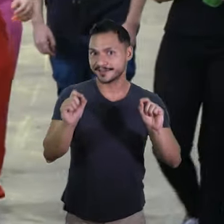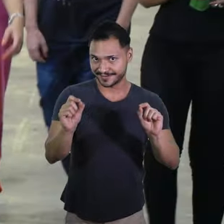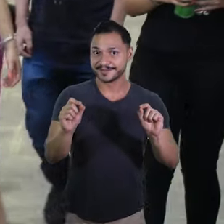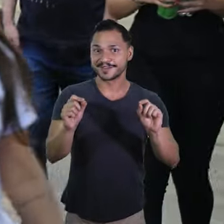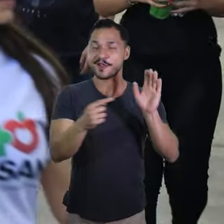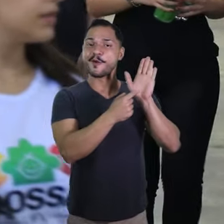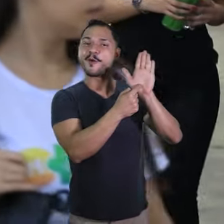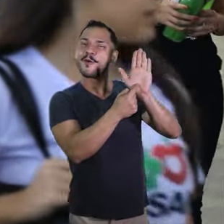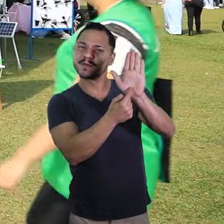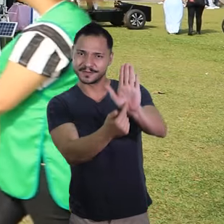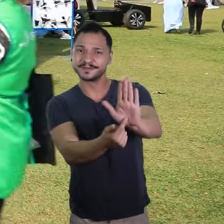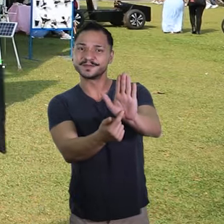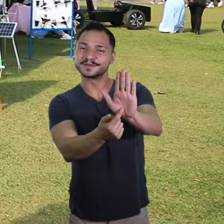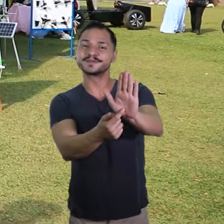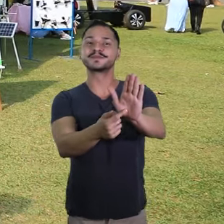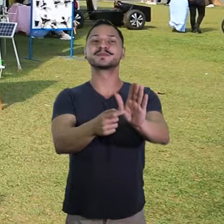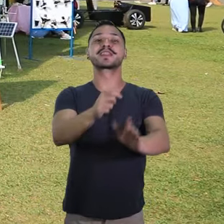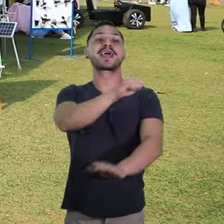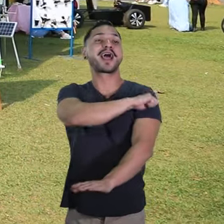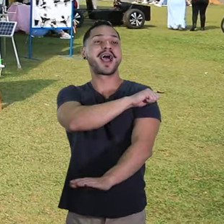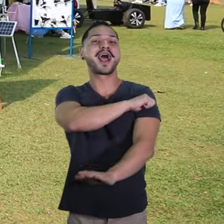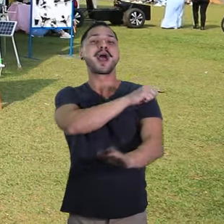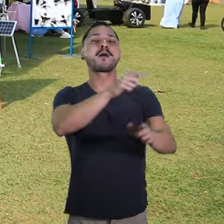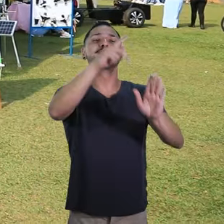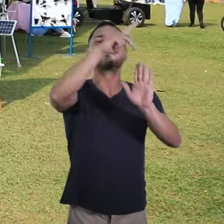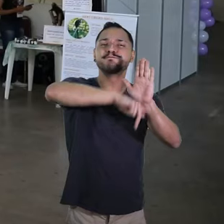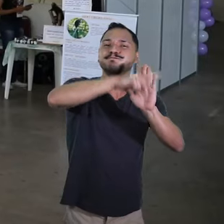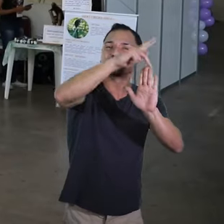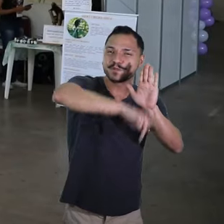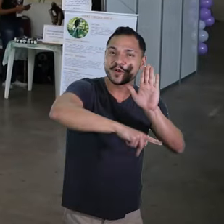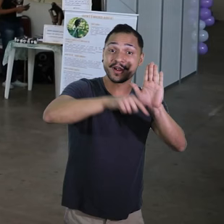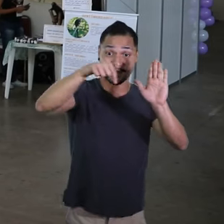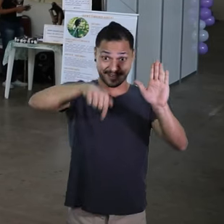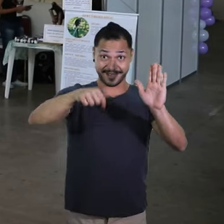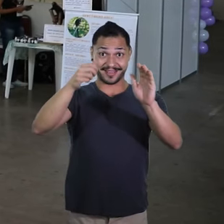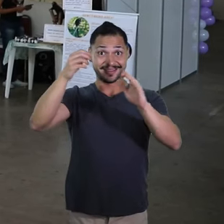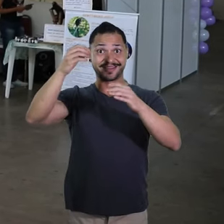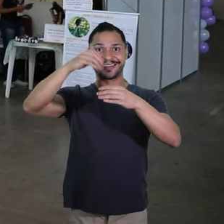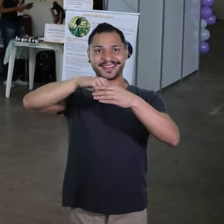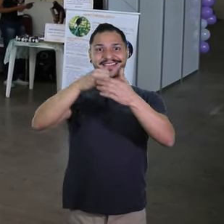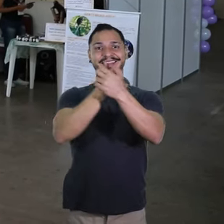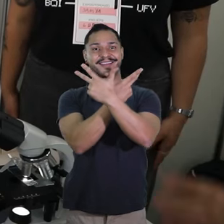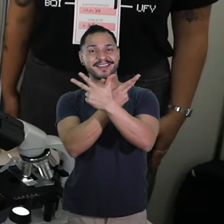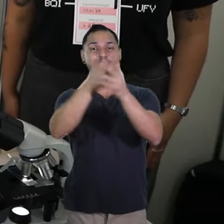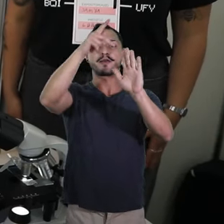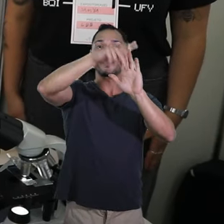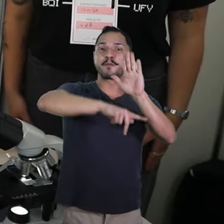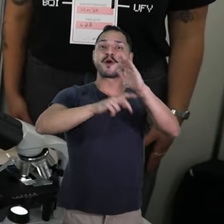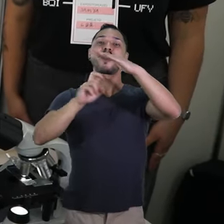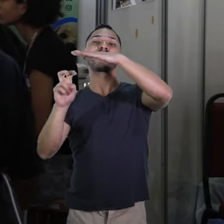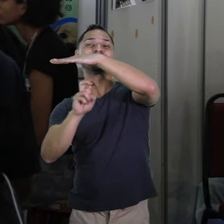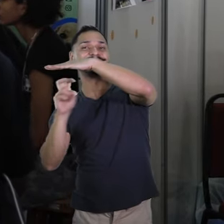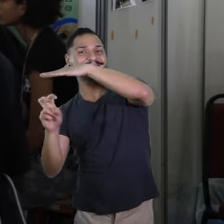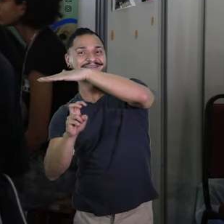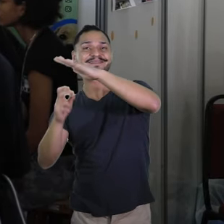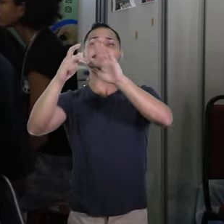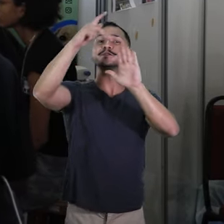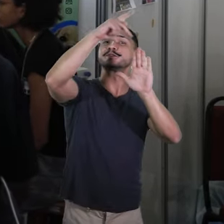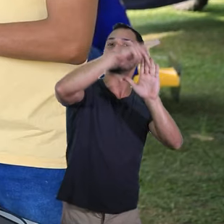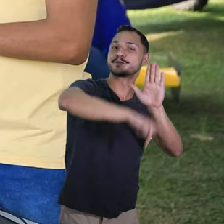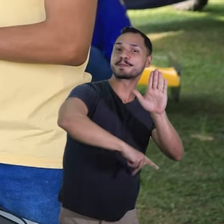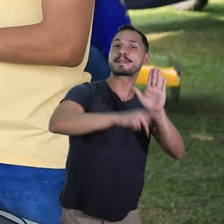encontrar ao longo desse curso. São apresentados também para os estudantes diversos projetos desenvolvidos na universidade,